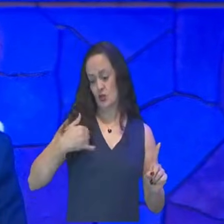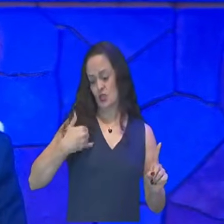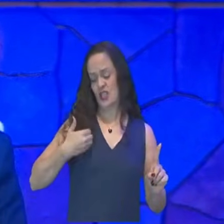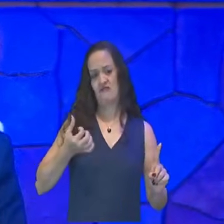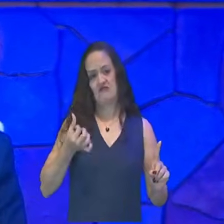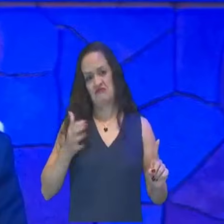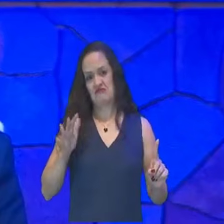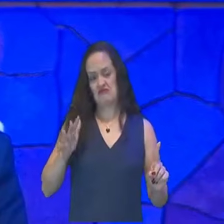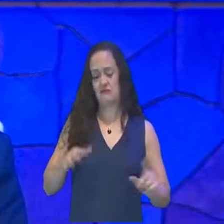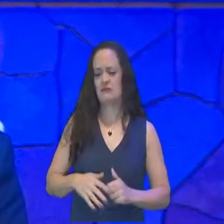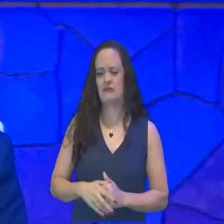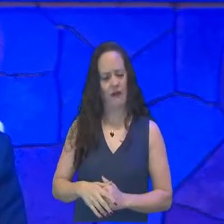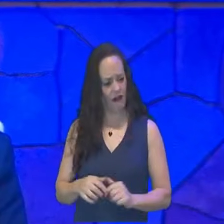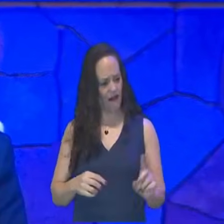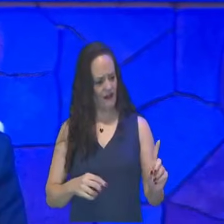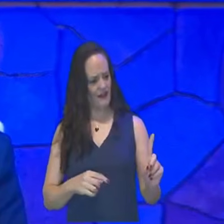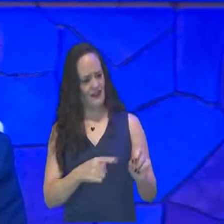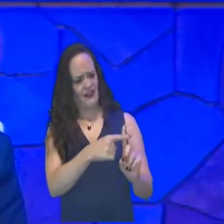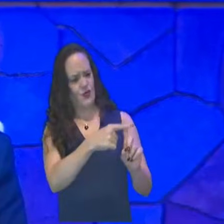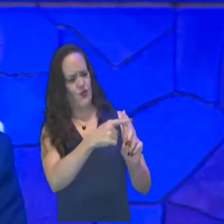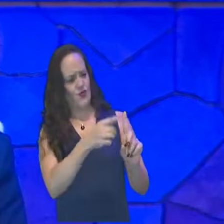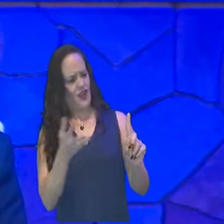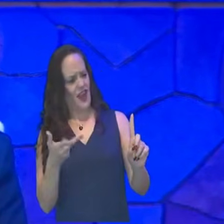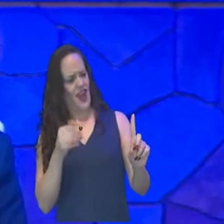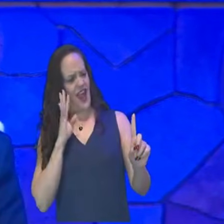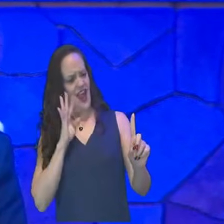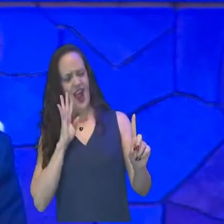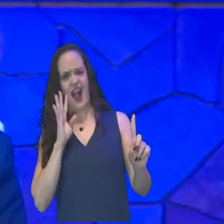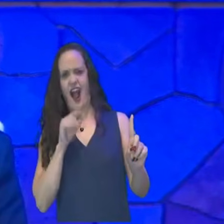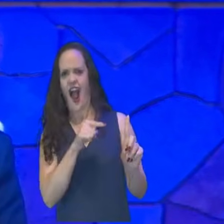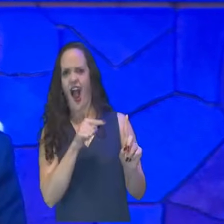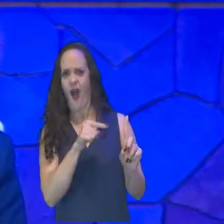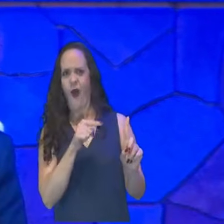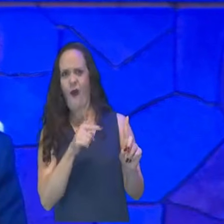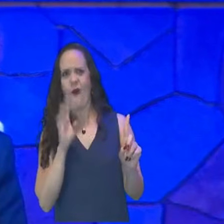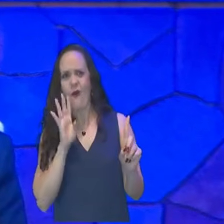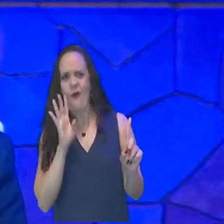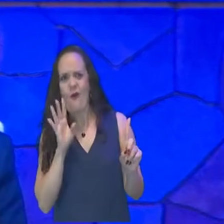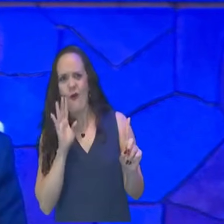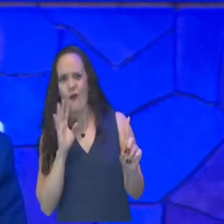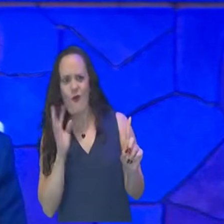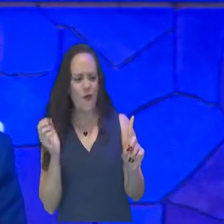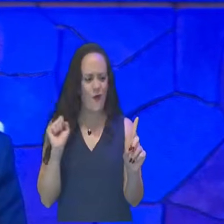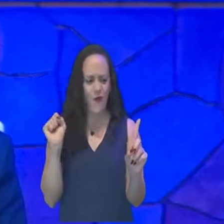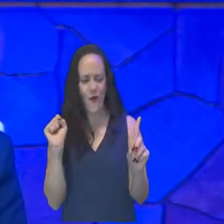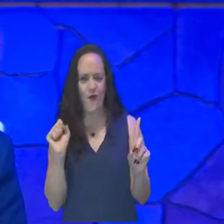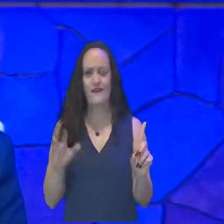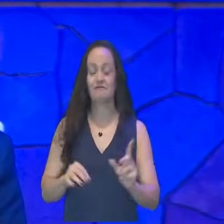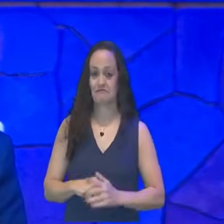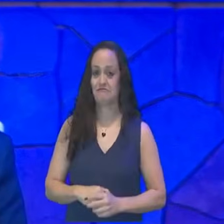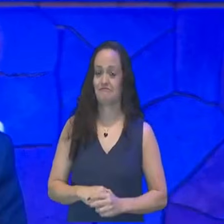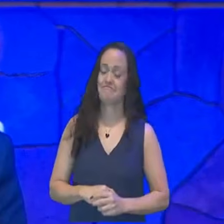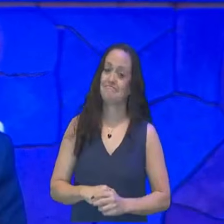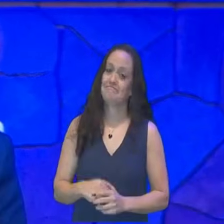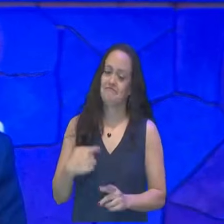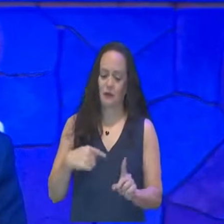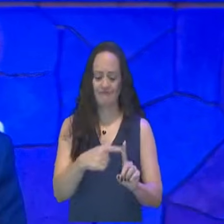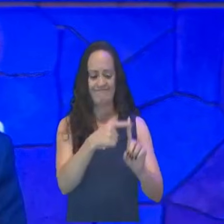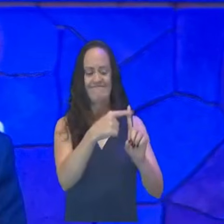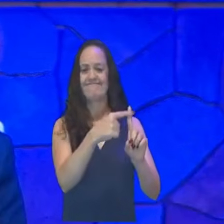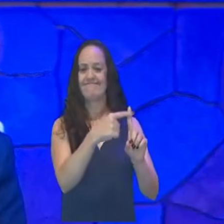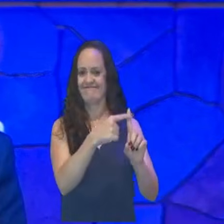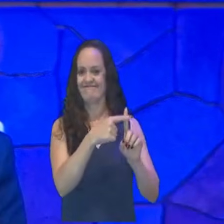eu peguei aquela cruz e fiquei assim, meu Deus, que coisa legal, bacana. Aquele espanto, aquela alegria. E aí eu, com a cruz na